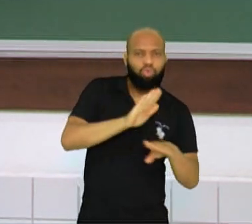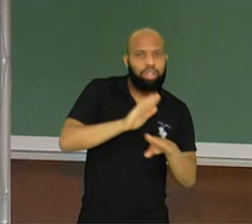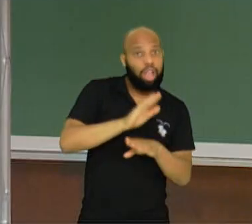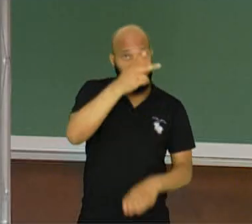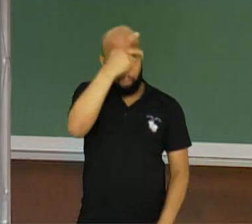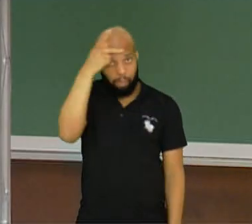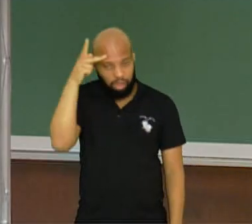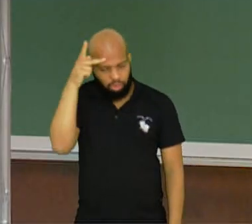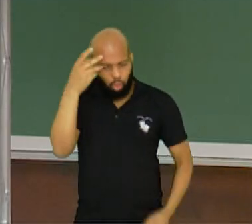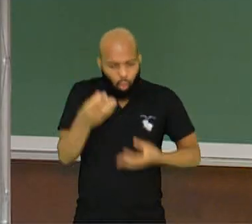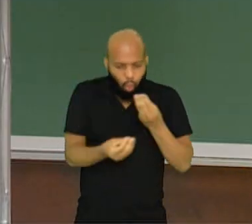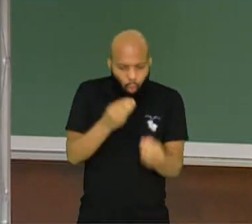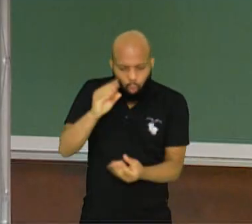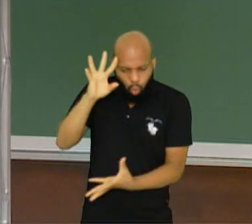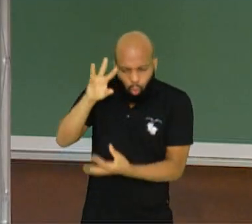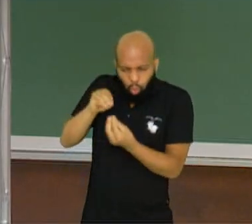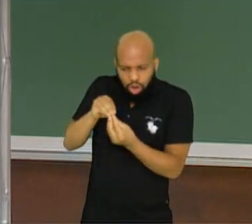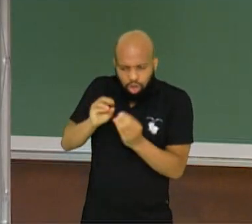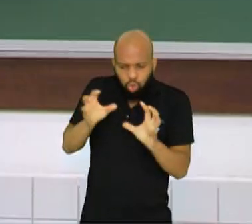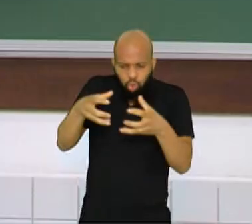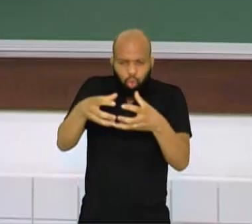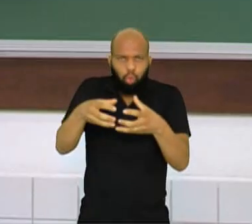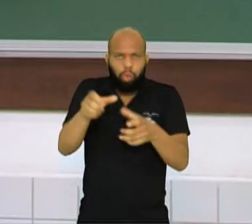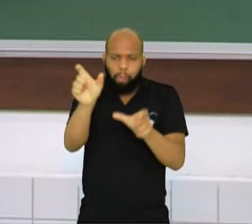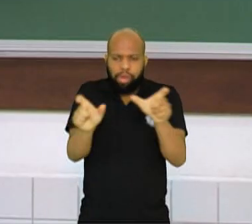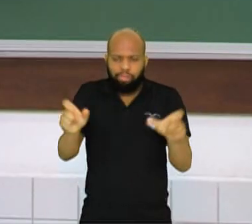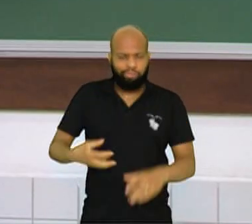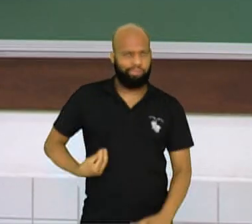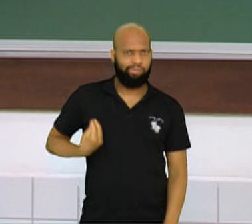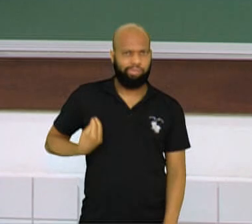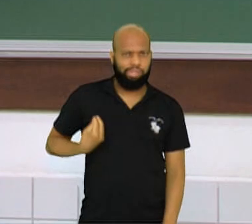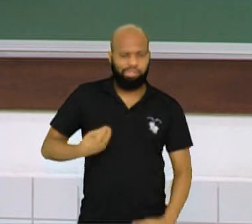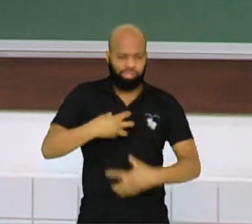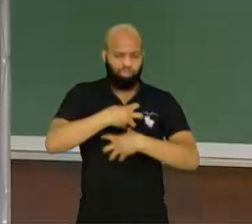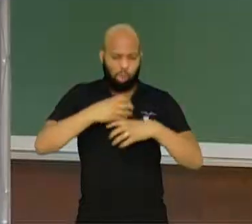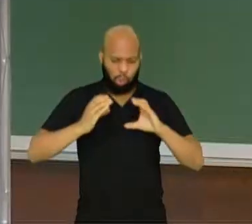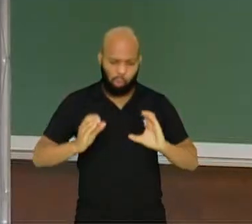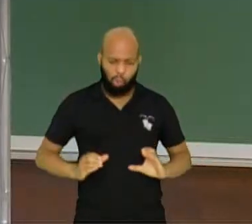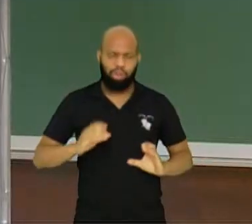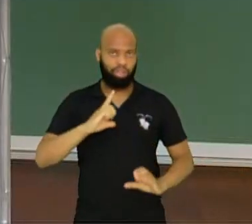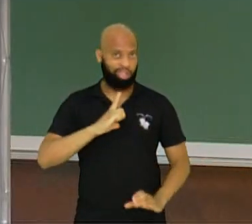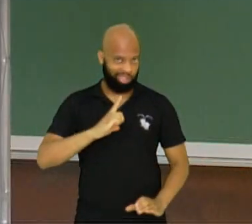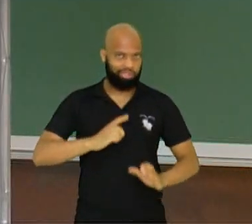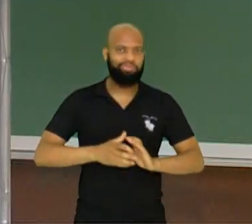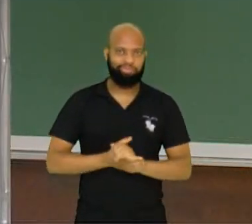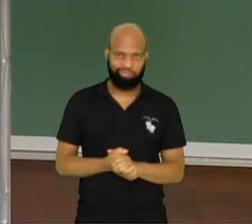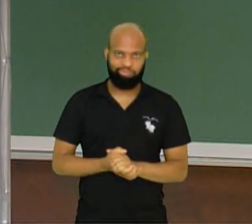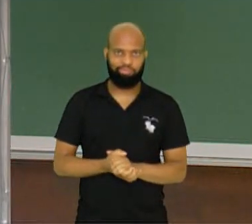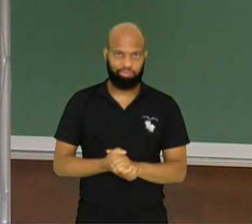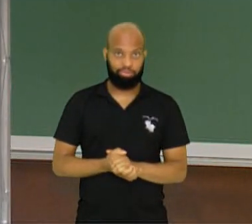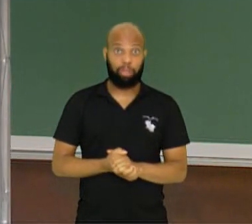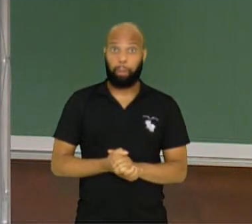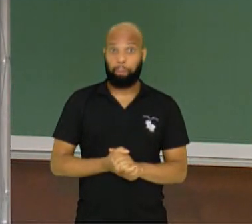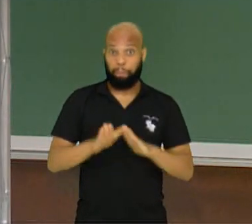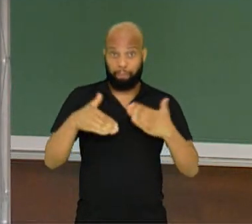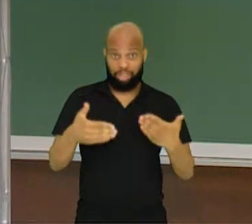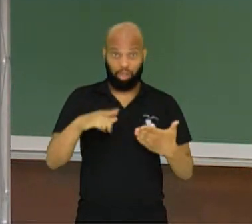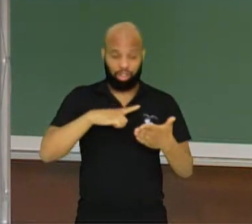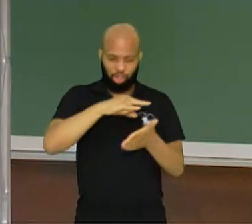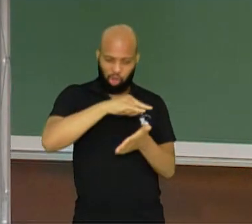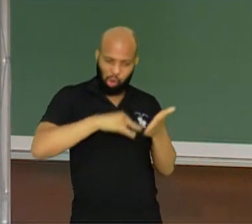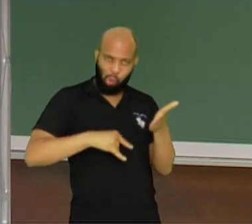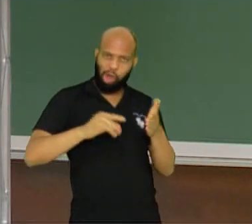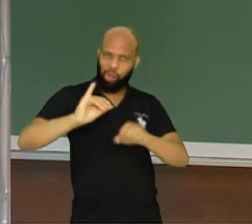os indivíduos, os grupos, como eles viviam, como eles vivem, quais são os comportamentos deles, né? Bom, esses